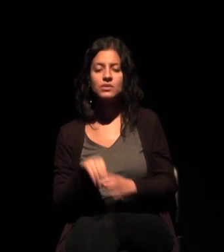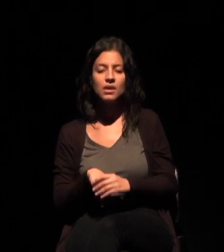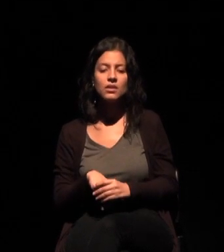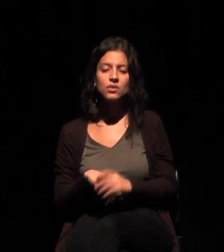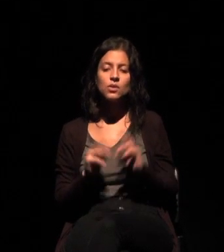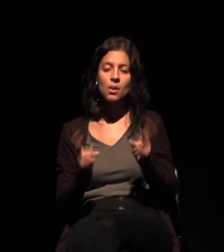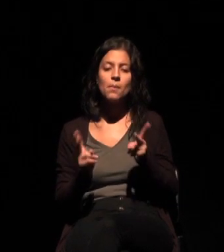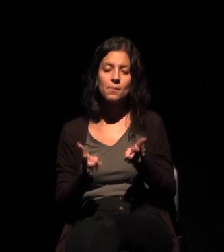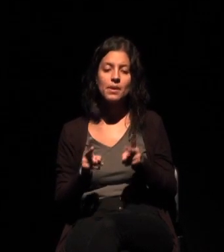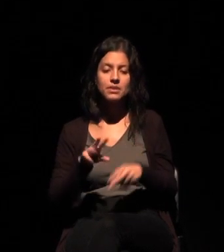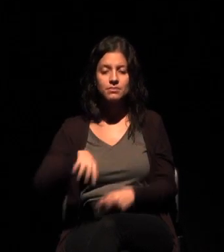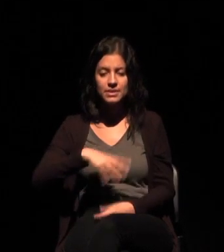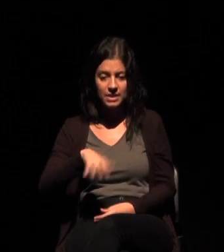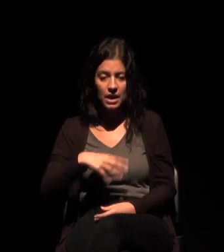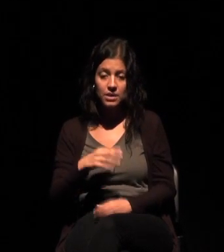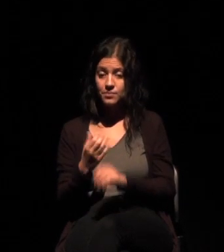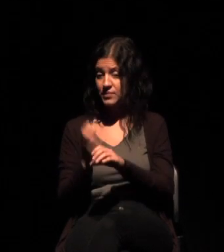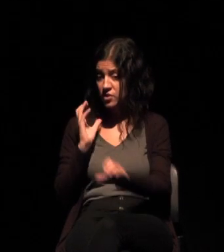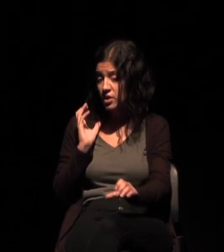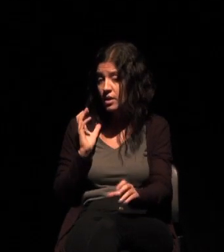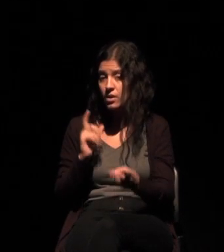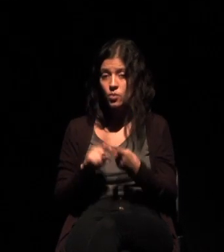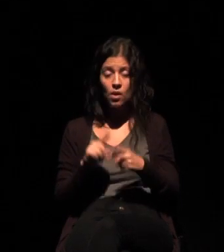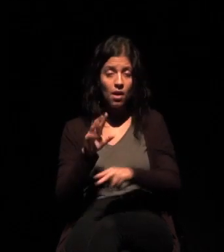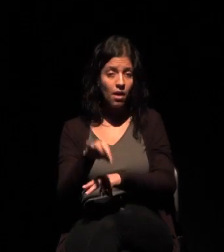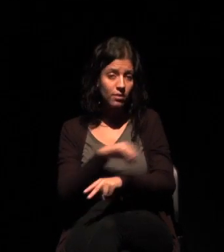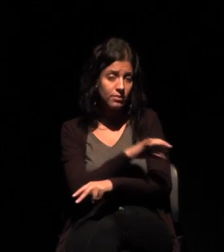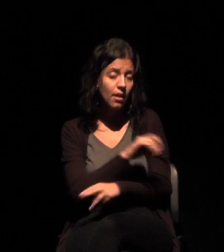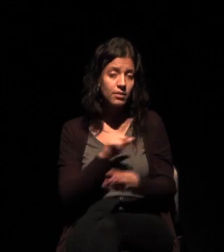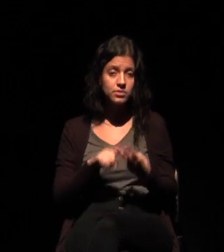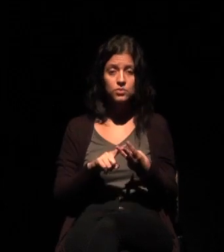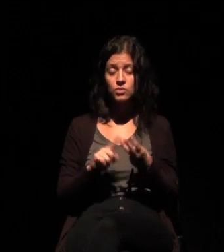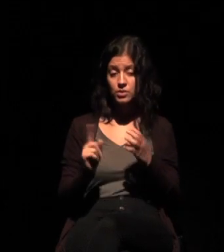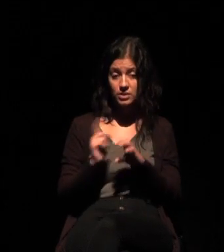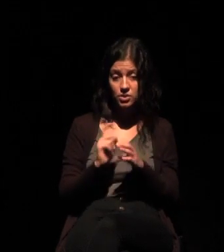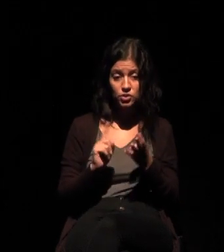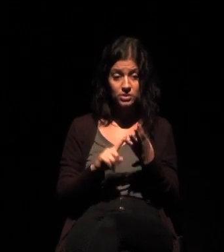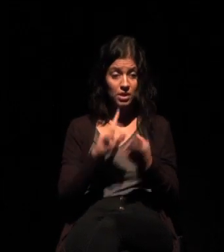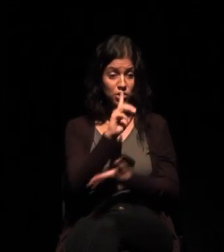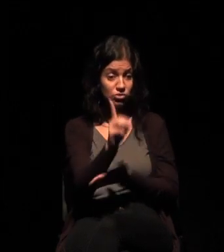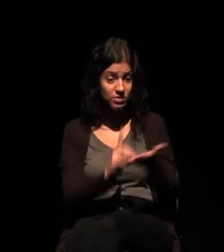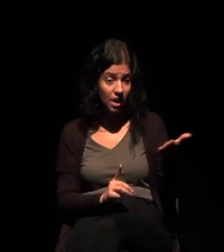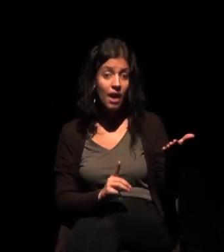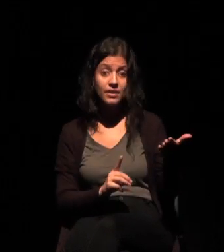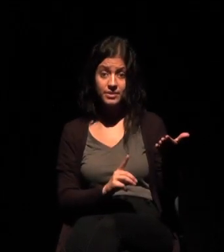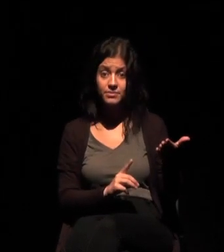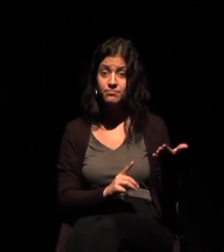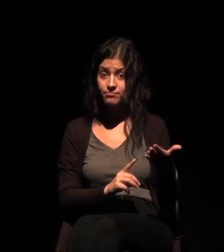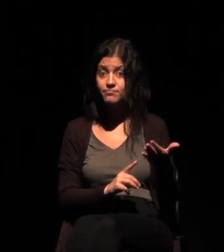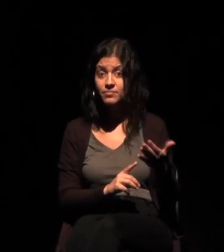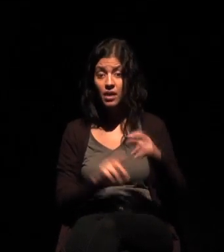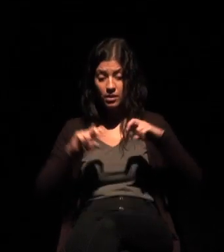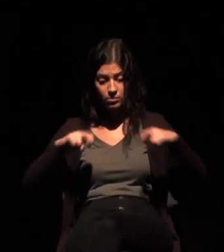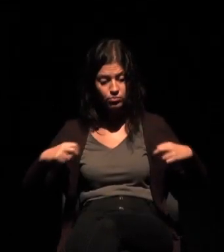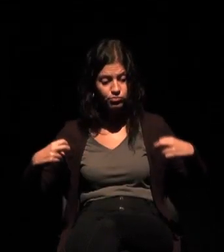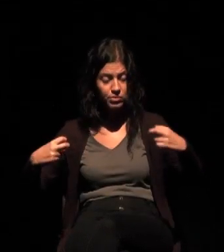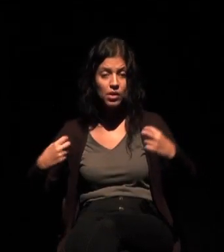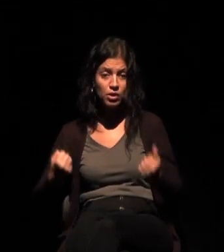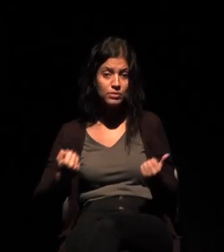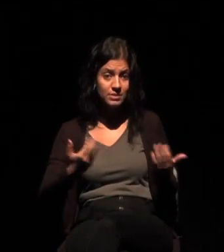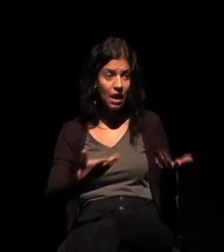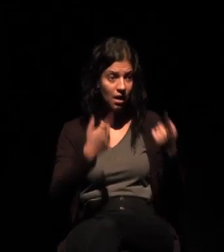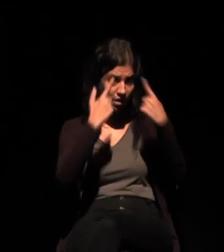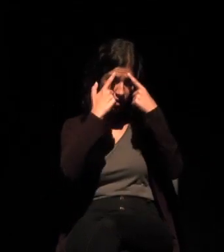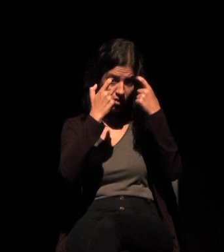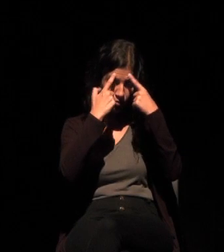engenheiros arquitetos cientistas design de todas a partilhar a sua ideia de negócio serem confrontados com os outros e discutirem